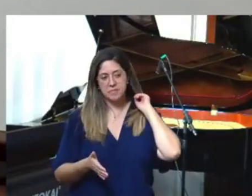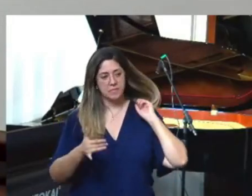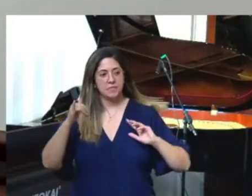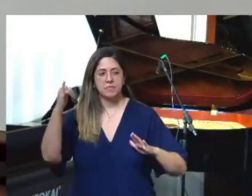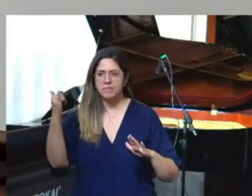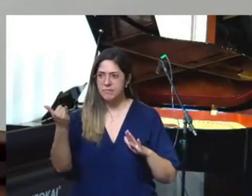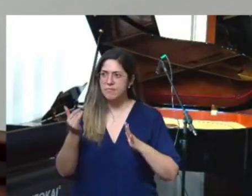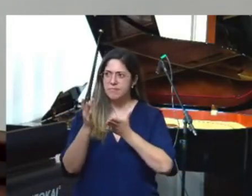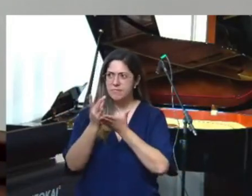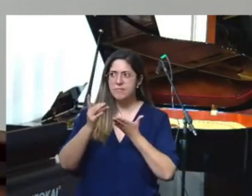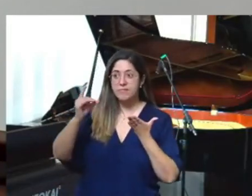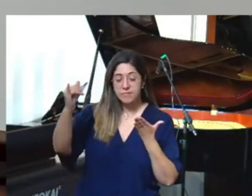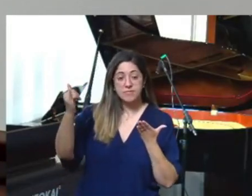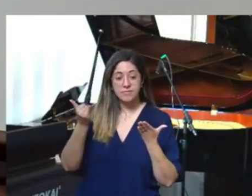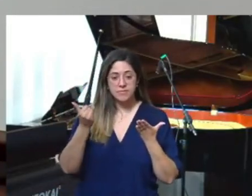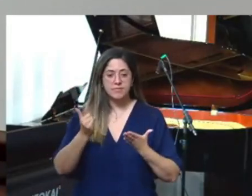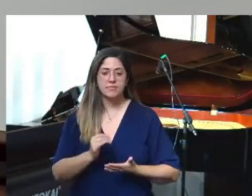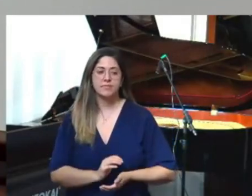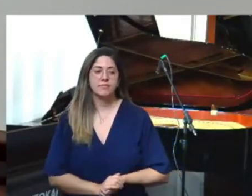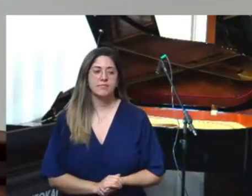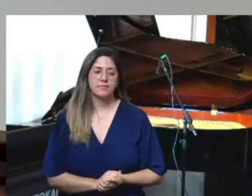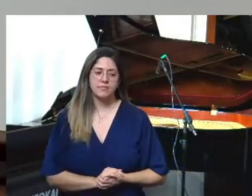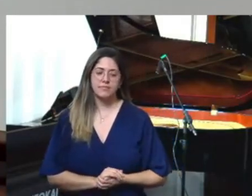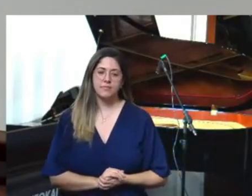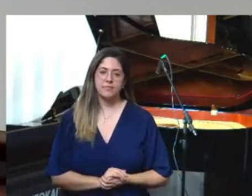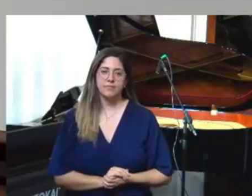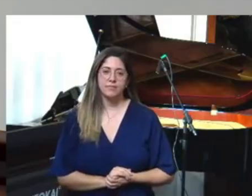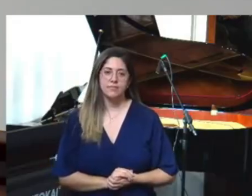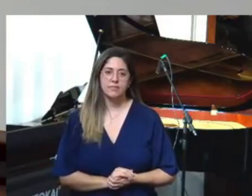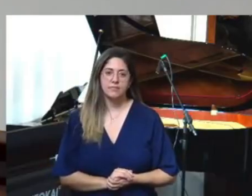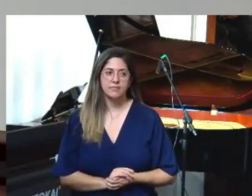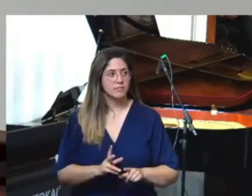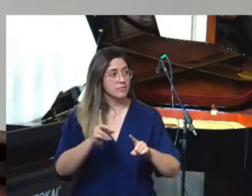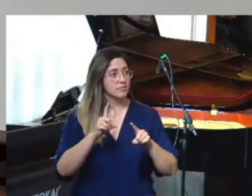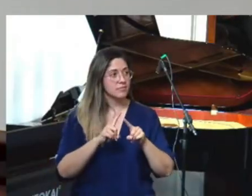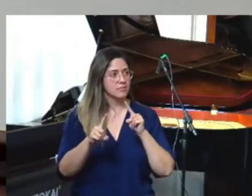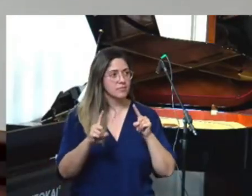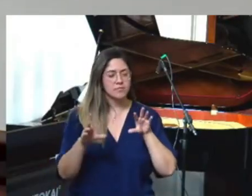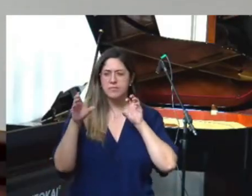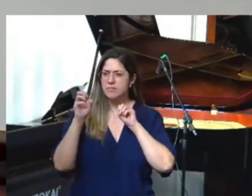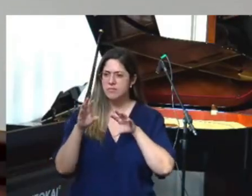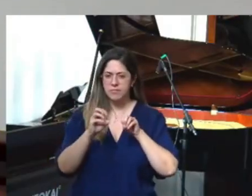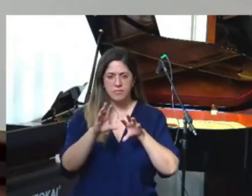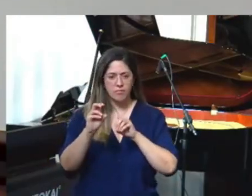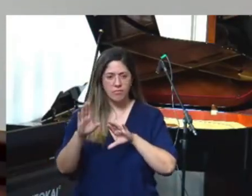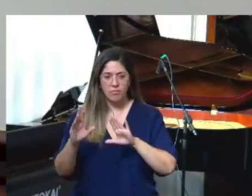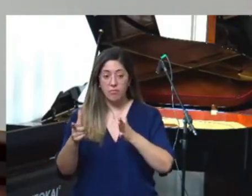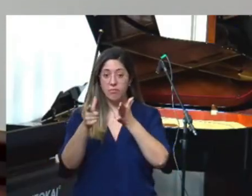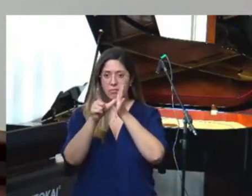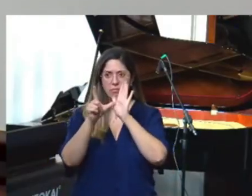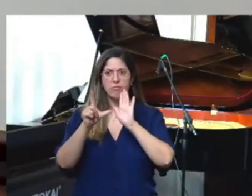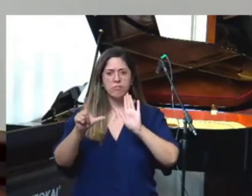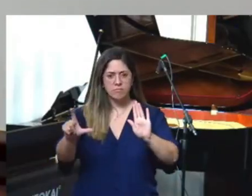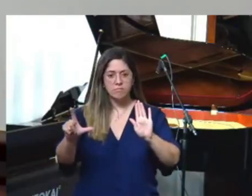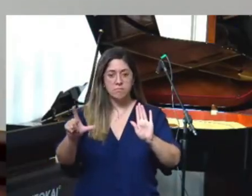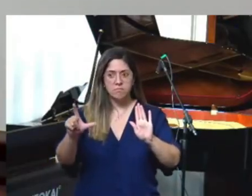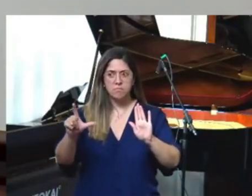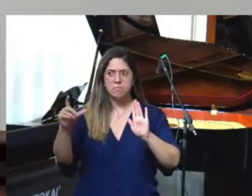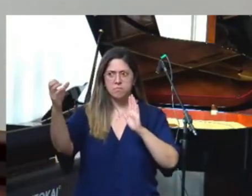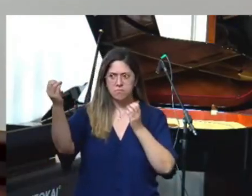Assim nos diz a palavra do Senhor. Mas você ensine o que está de acordo com a